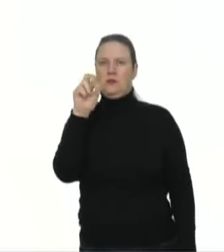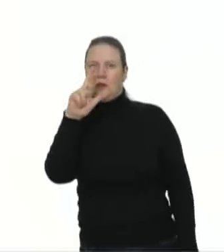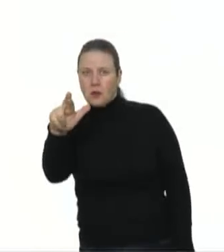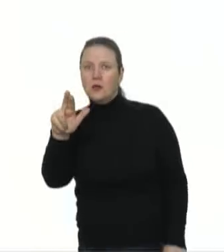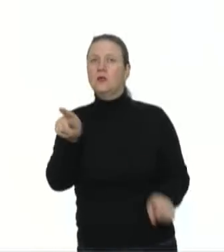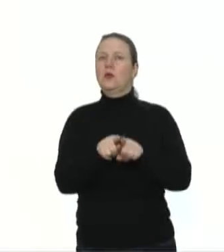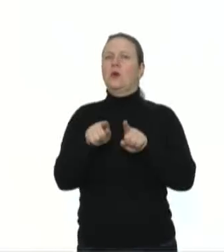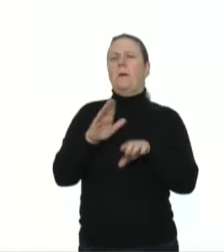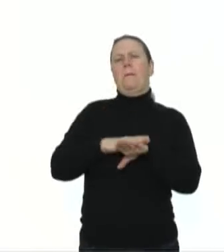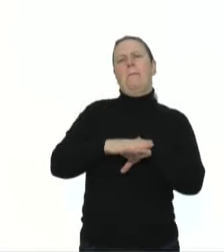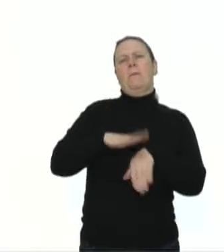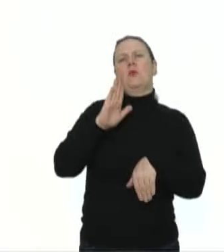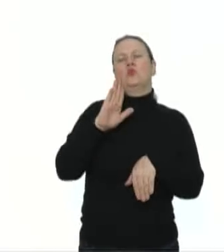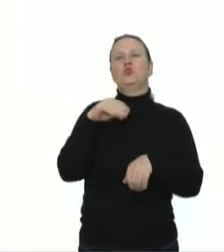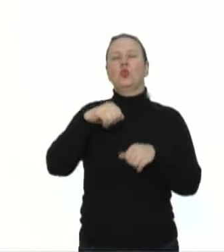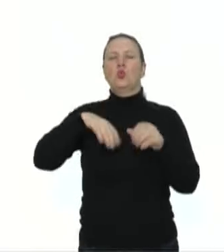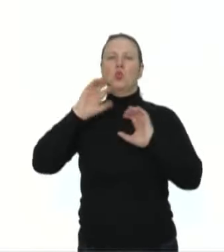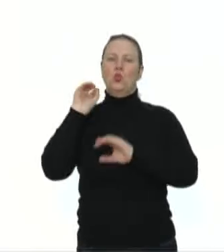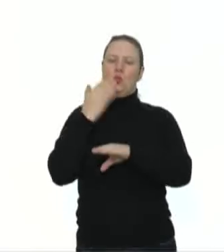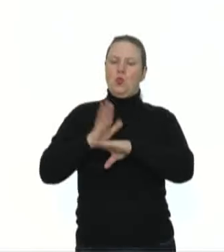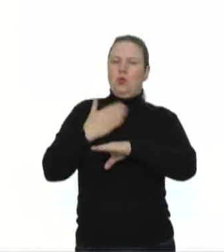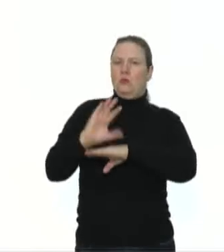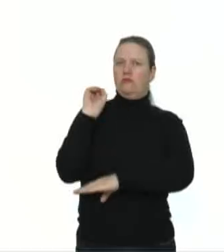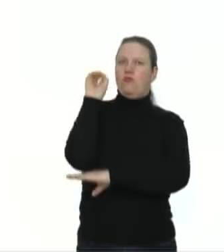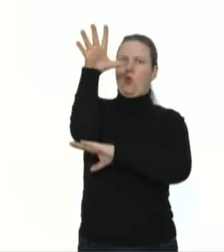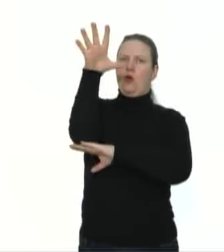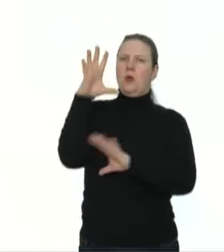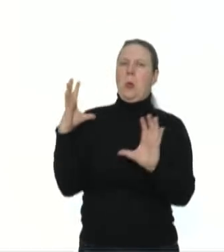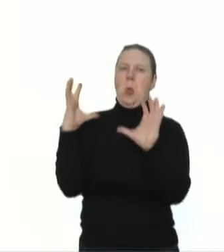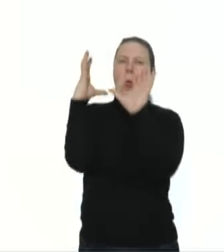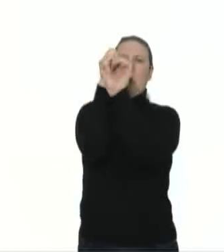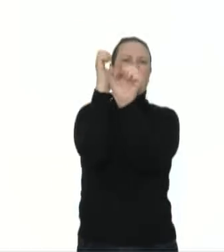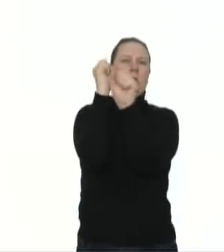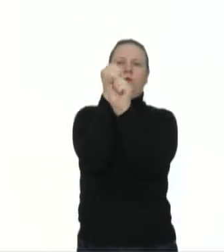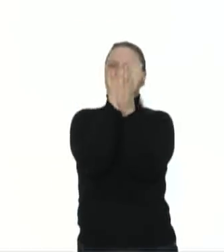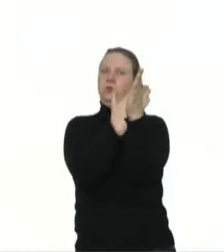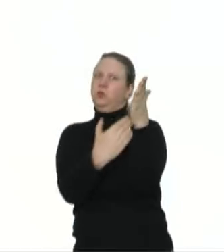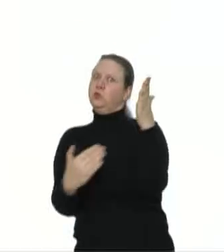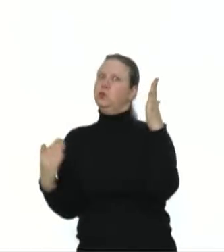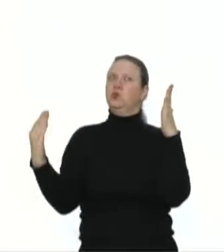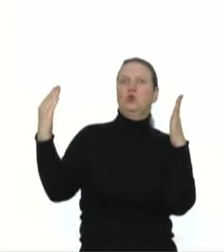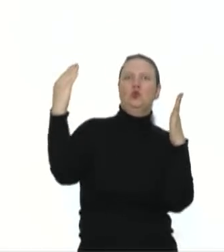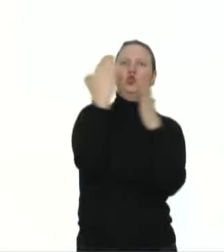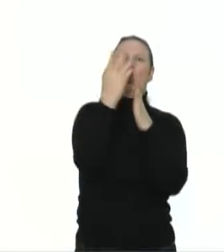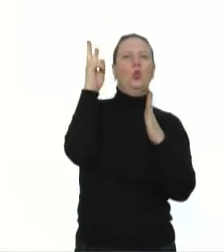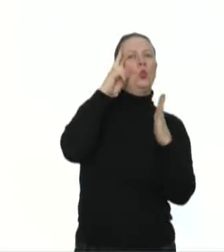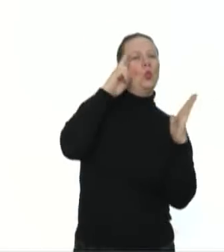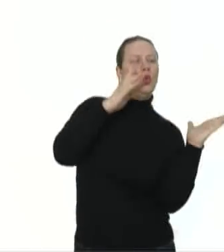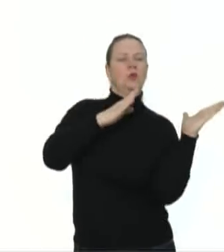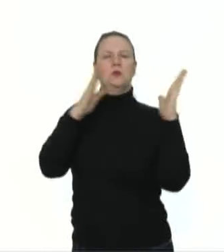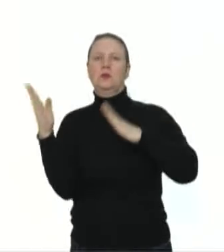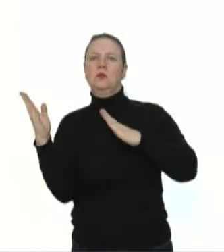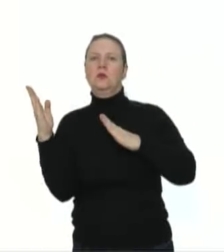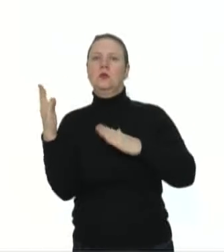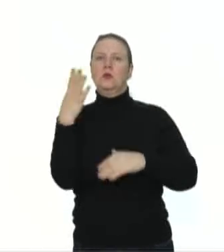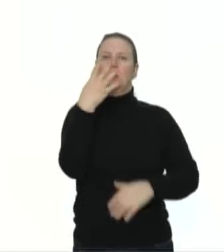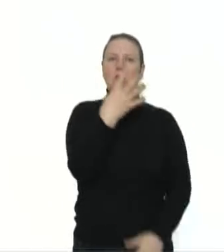de todos os tempos, é o maior pontuador da história no esporte, com incríveis